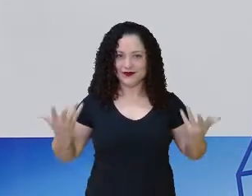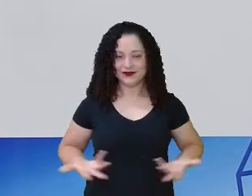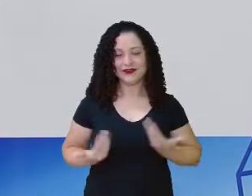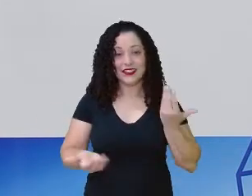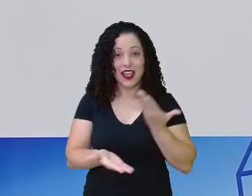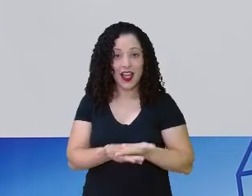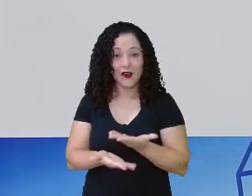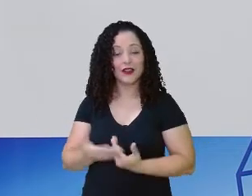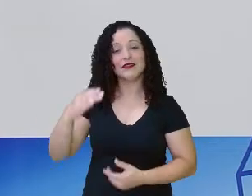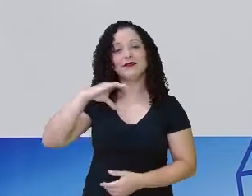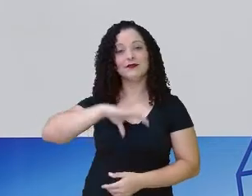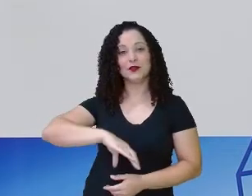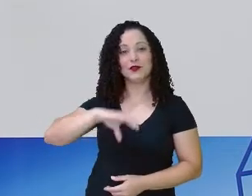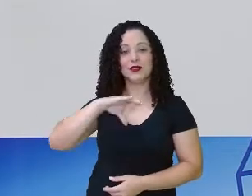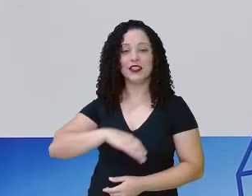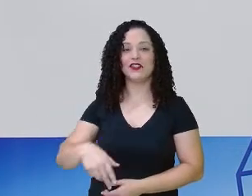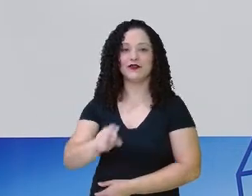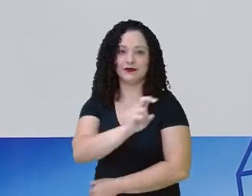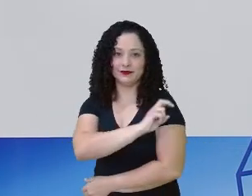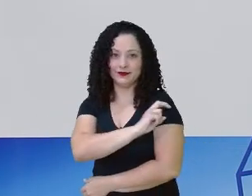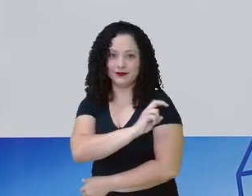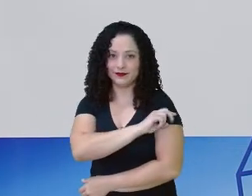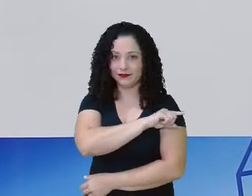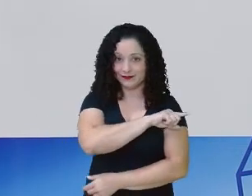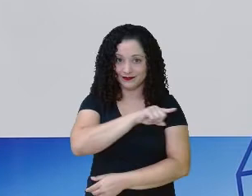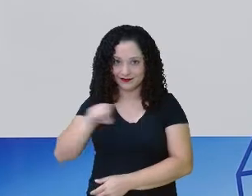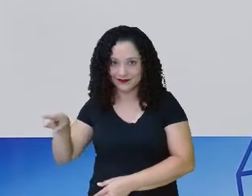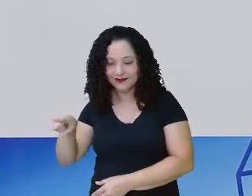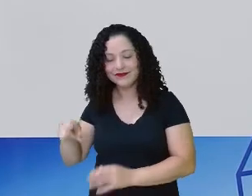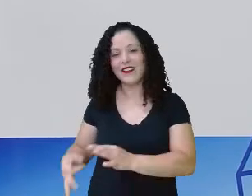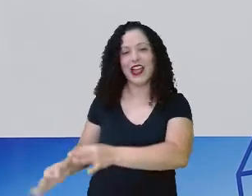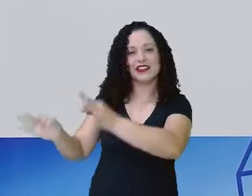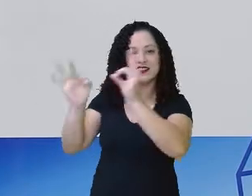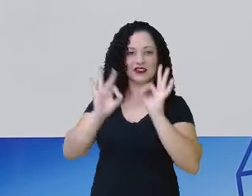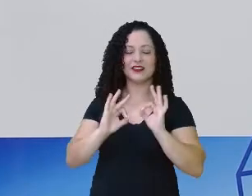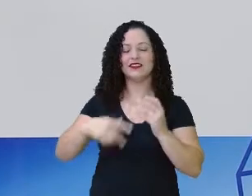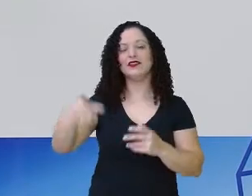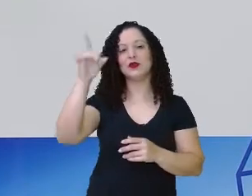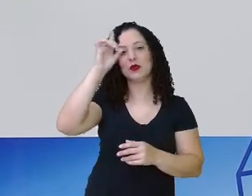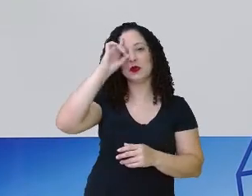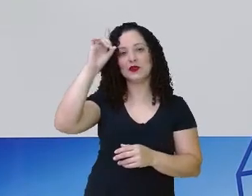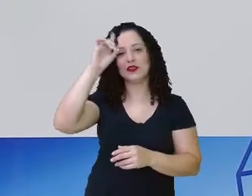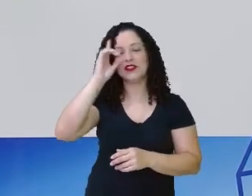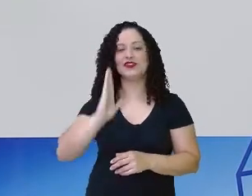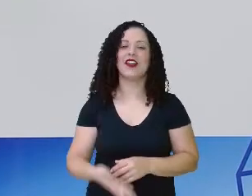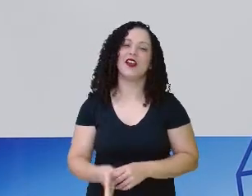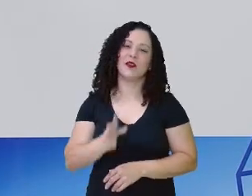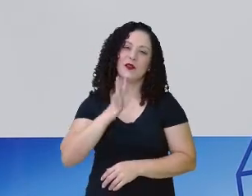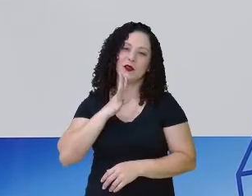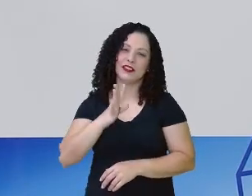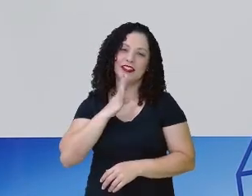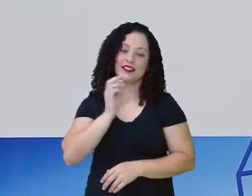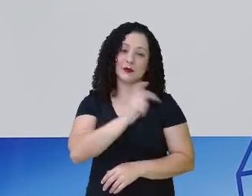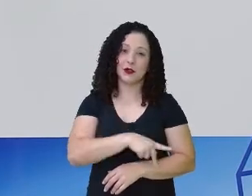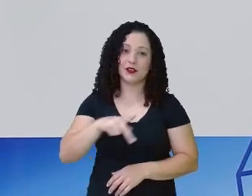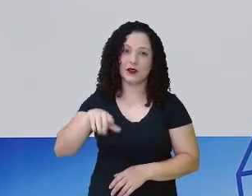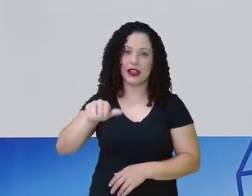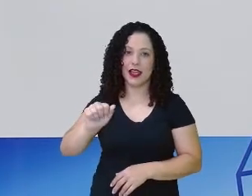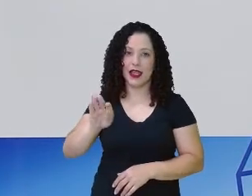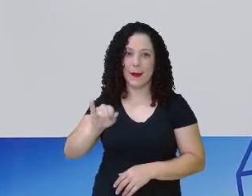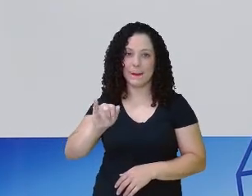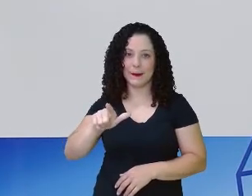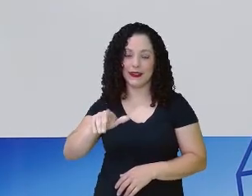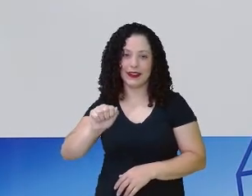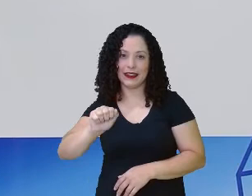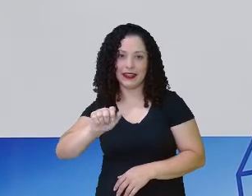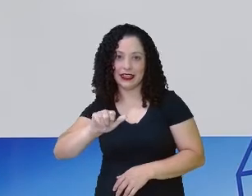aula de língua portuguesa para os quintos anos. Você que acompanha a gente todos os dias já me conhece, professora Abigail